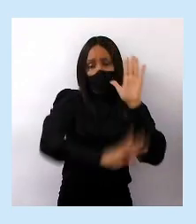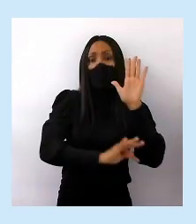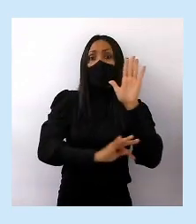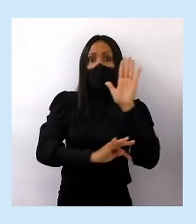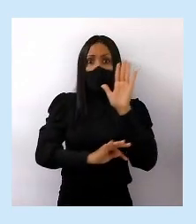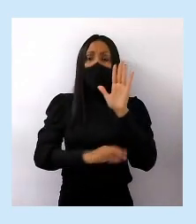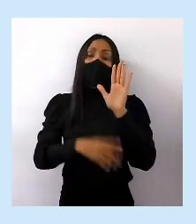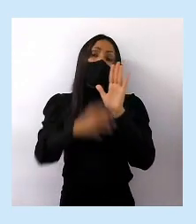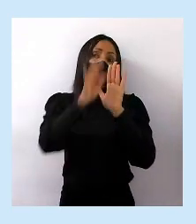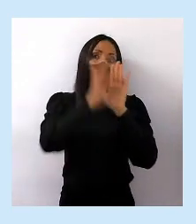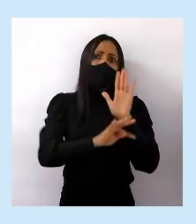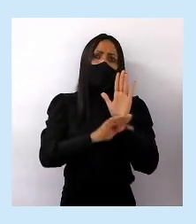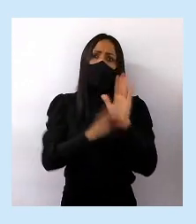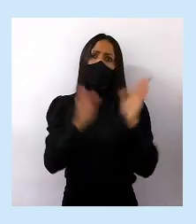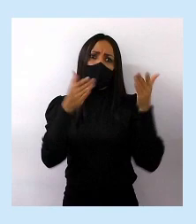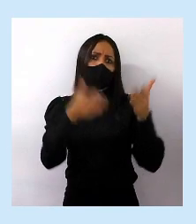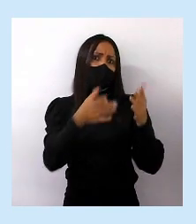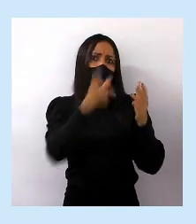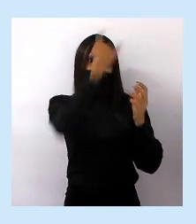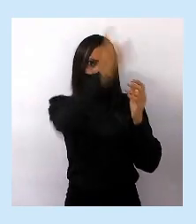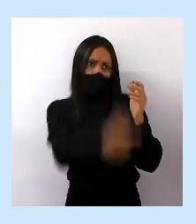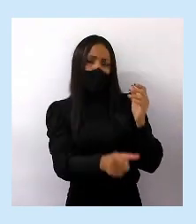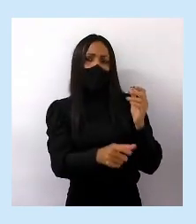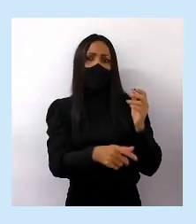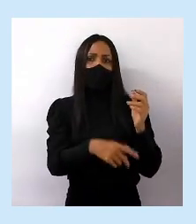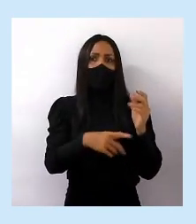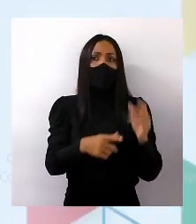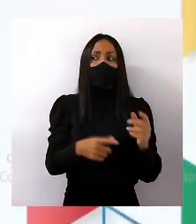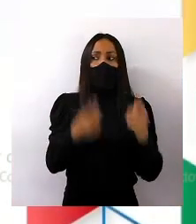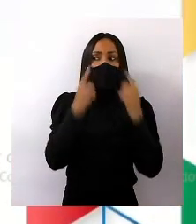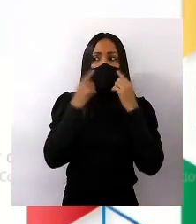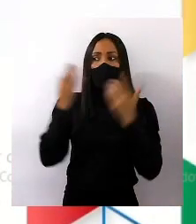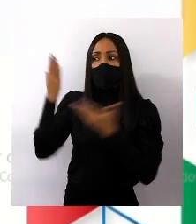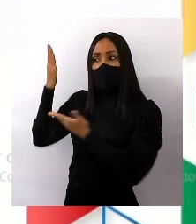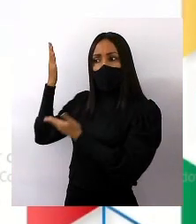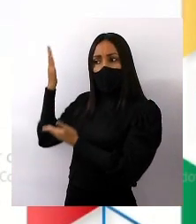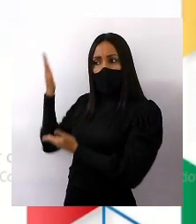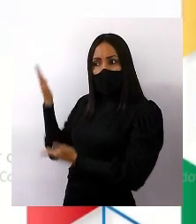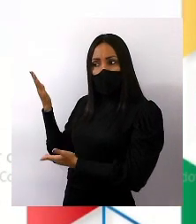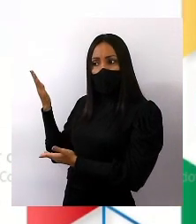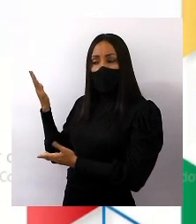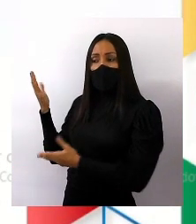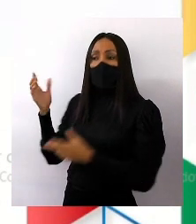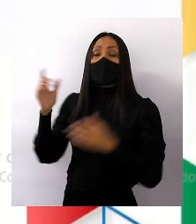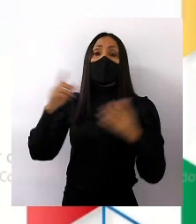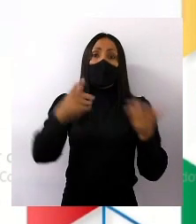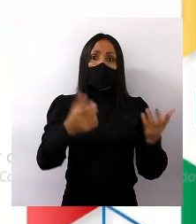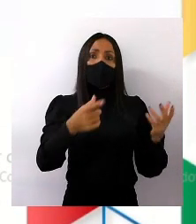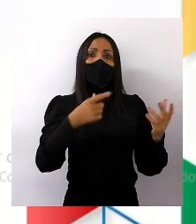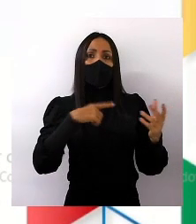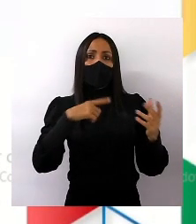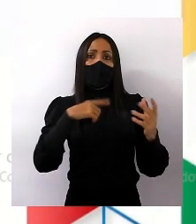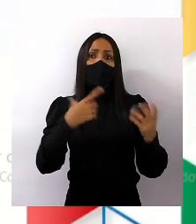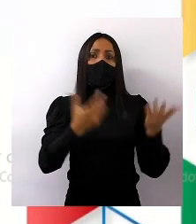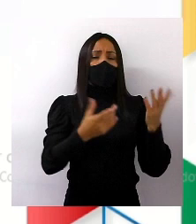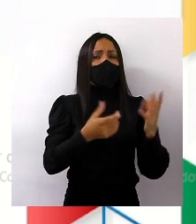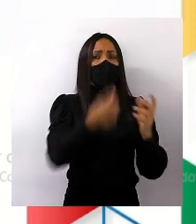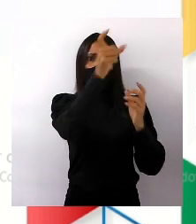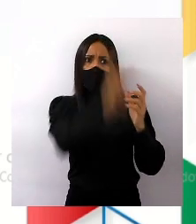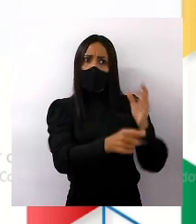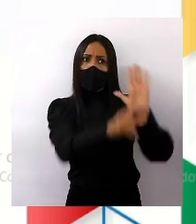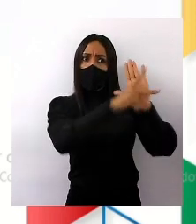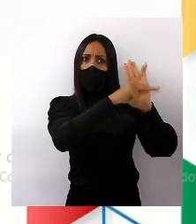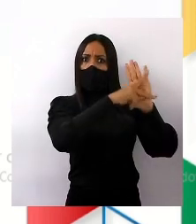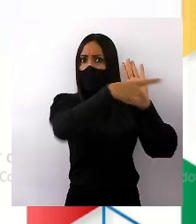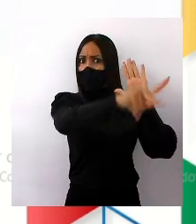e perceber que determinado autor, observa bem no slide aí a configuração, ó. O autor ele pode ter um estilo individual, ou